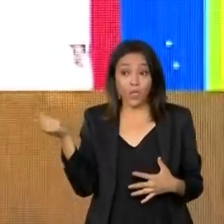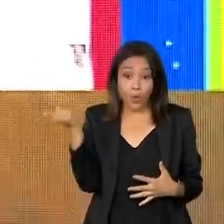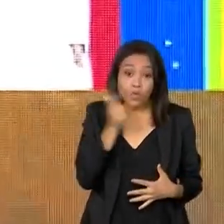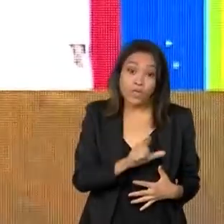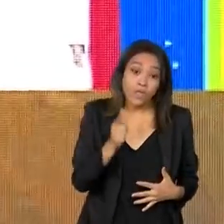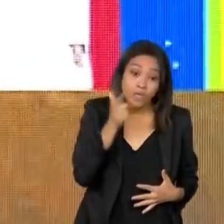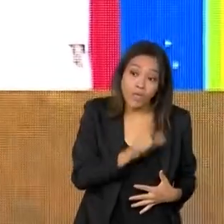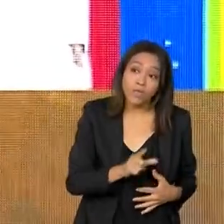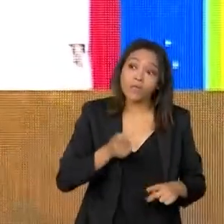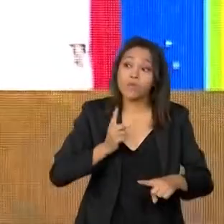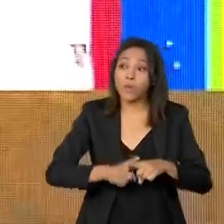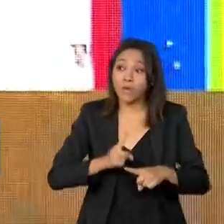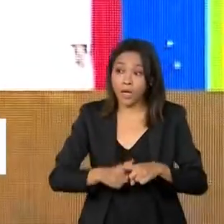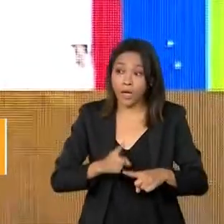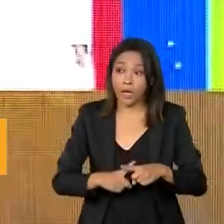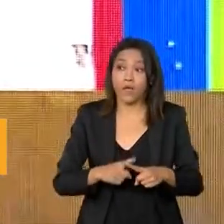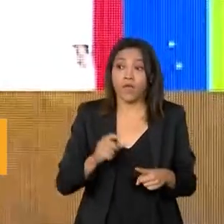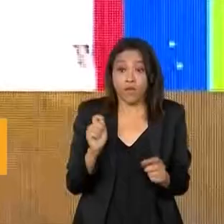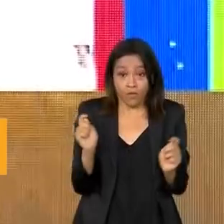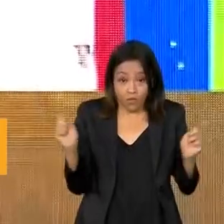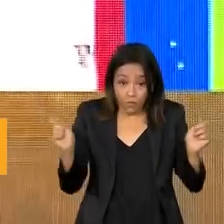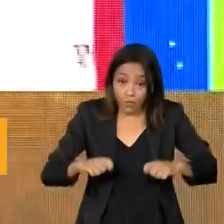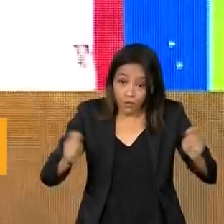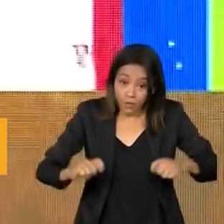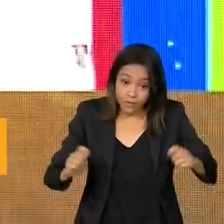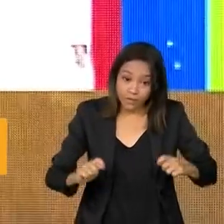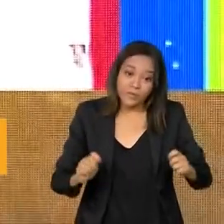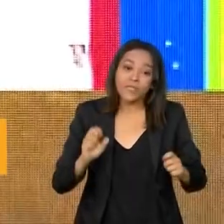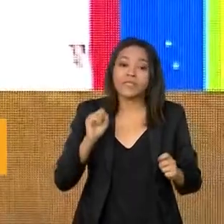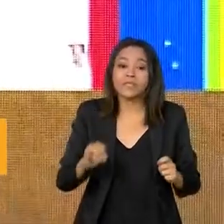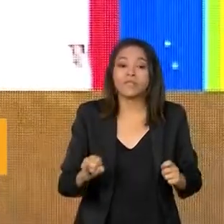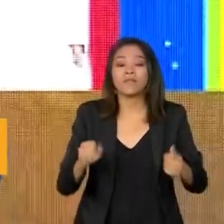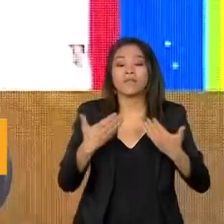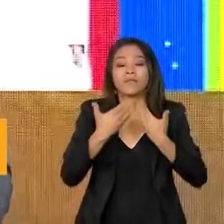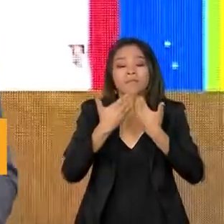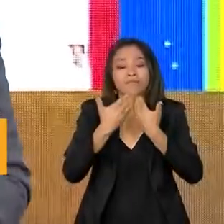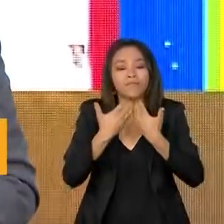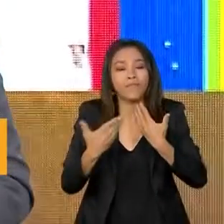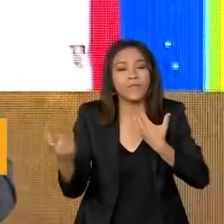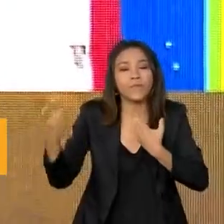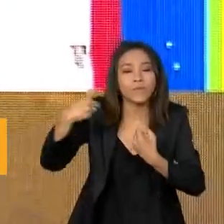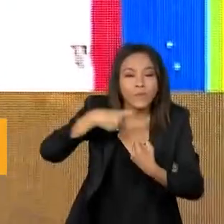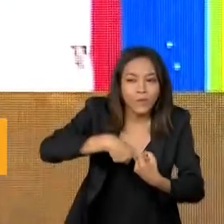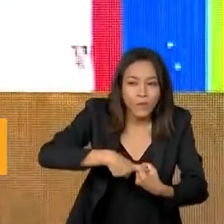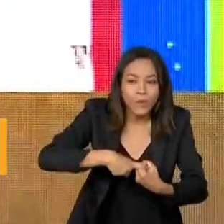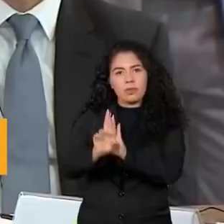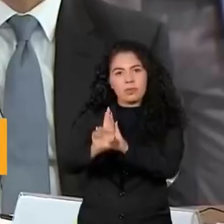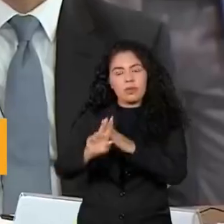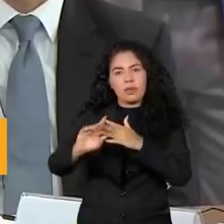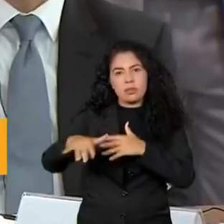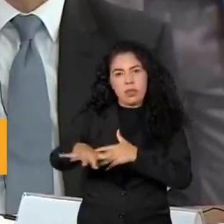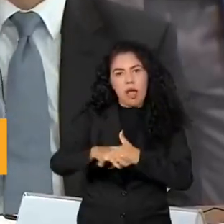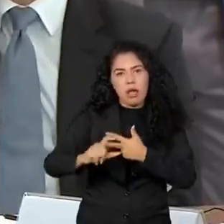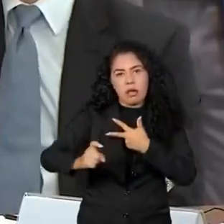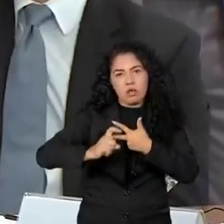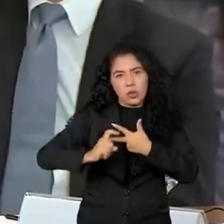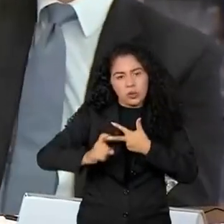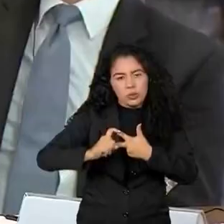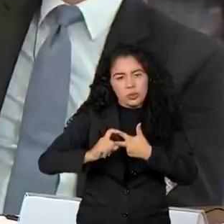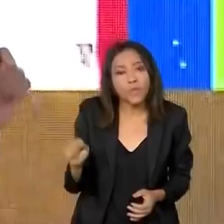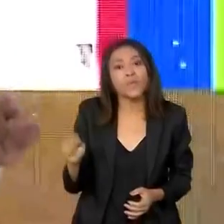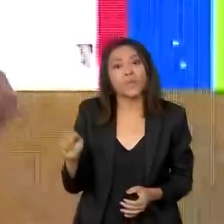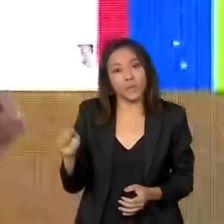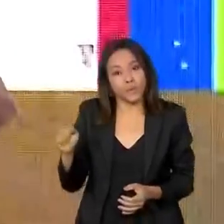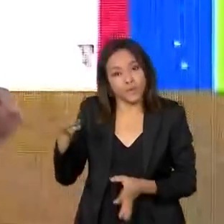possível porque nós temos um poder judiciário que se abriu, que se voltou para a conciliação. O